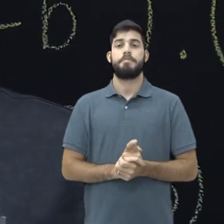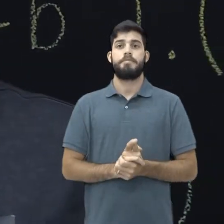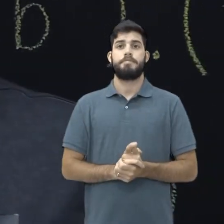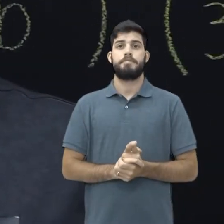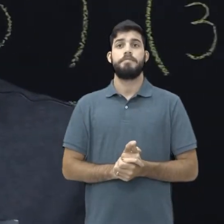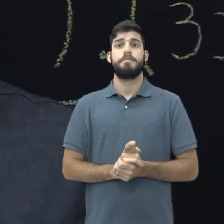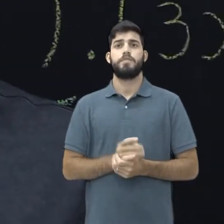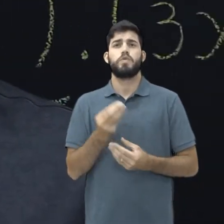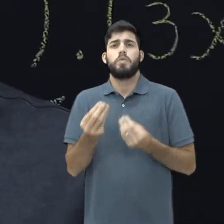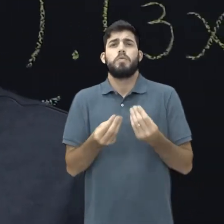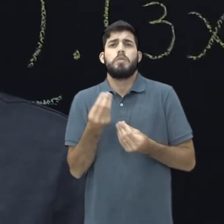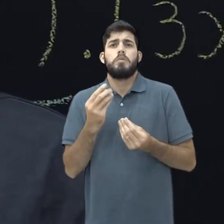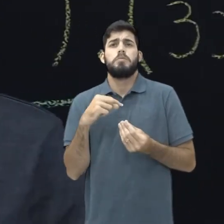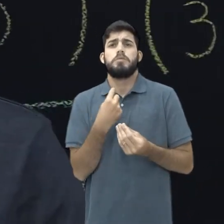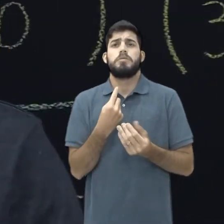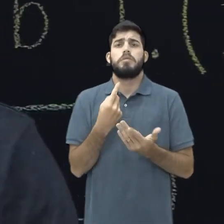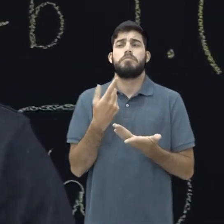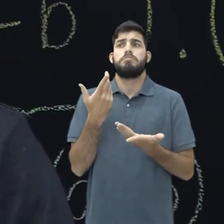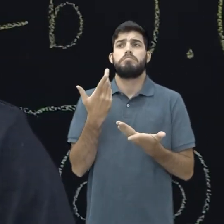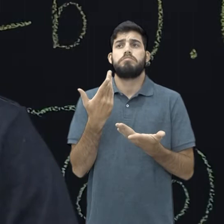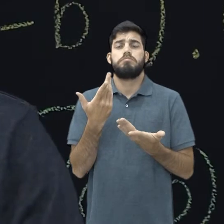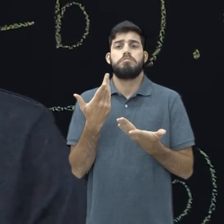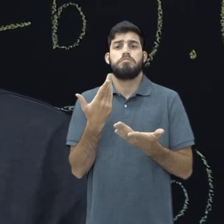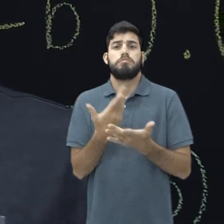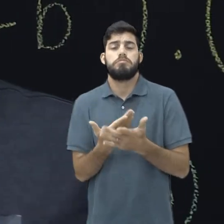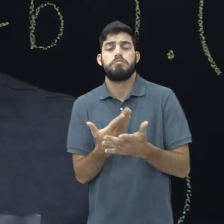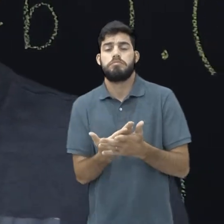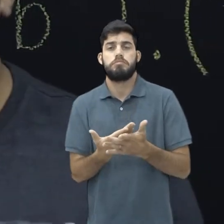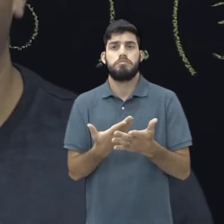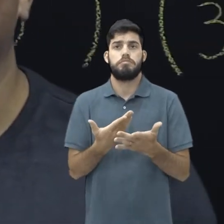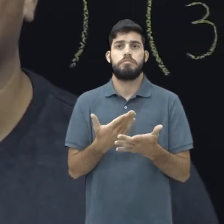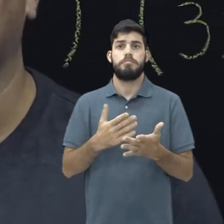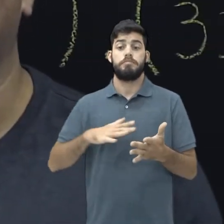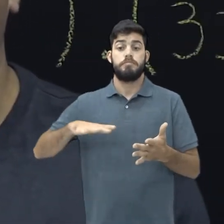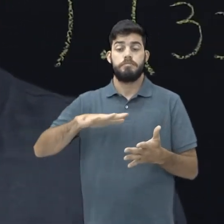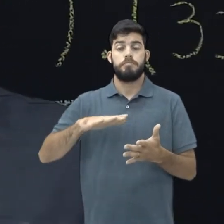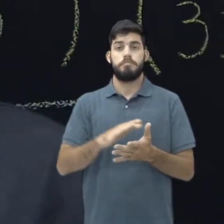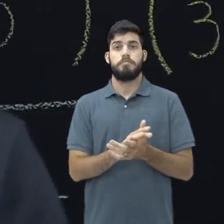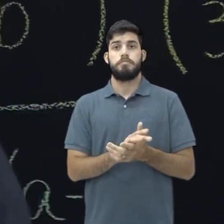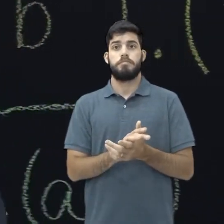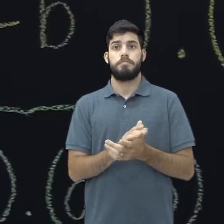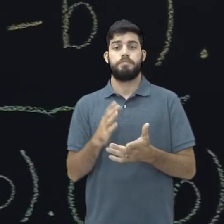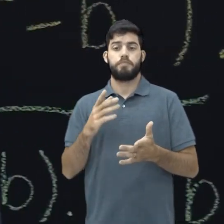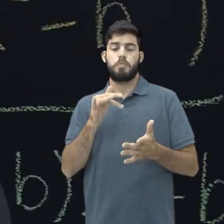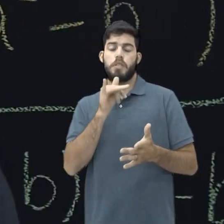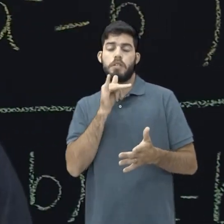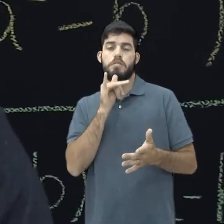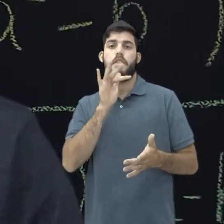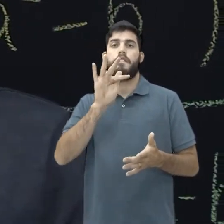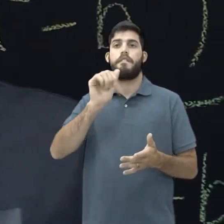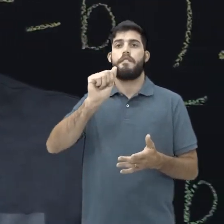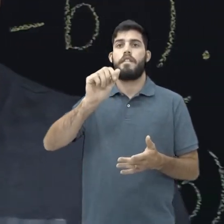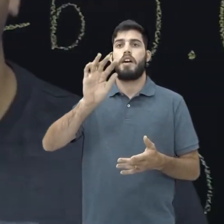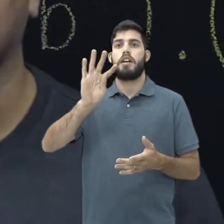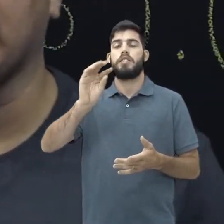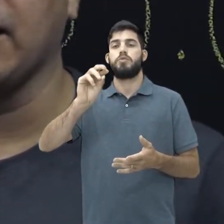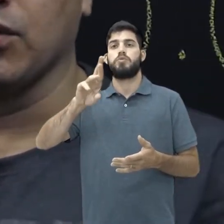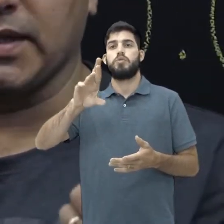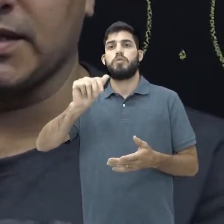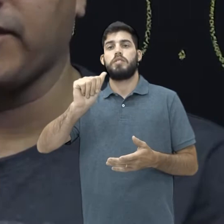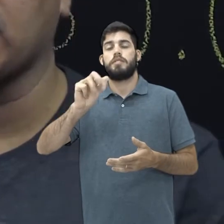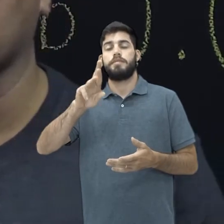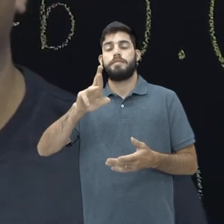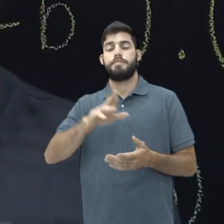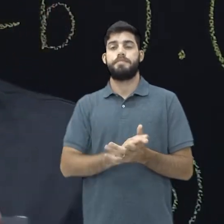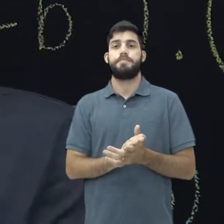gente faz para utilizar esses casos combinados? É quando, de repente, ao fatorar uma expressão, você analisa que